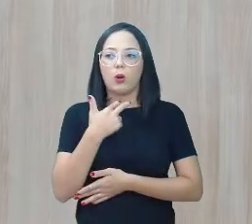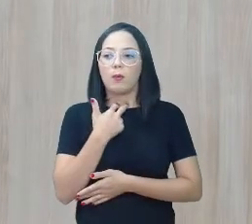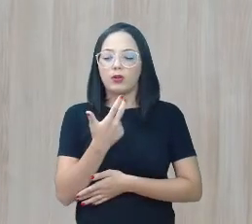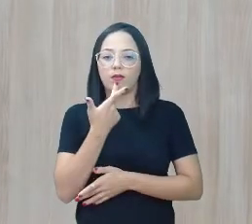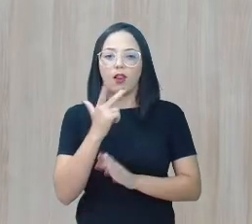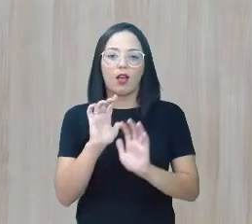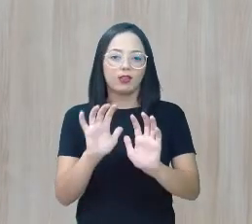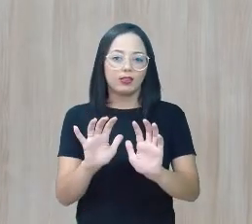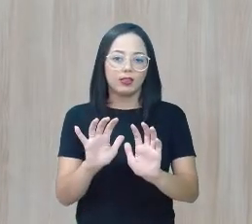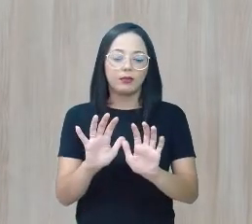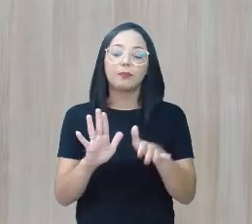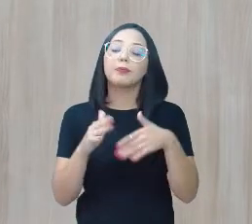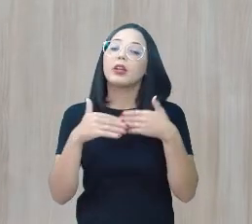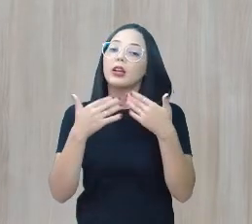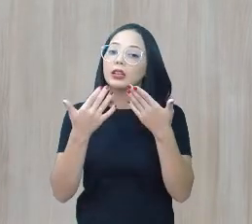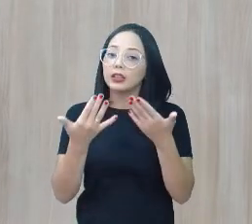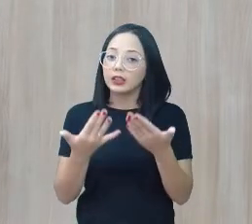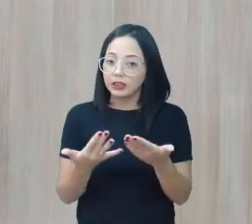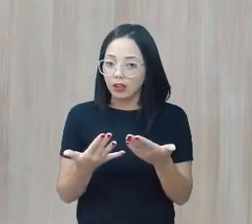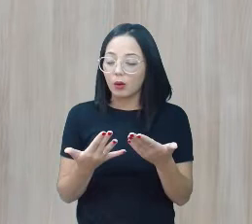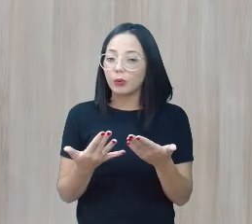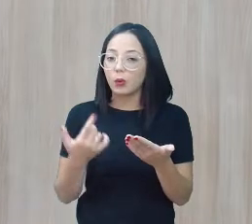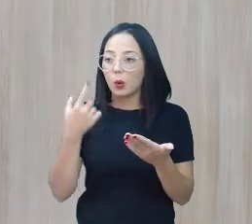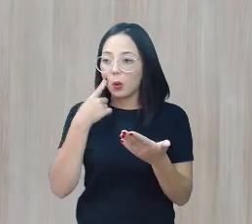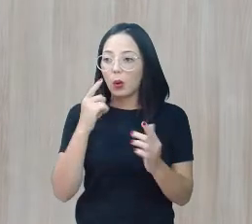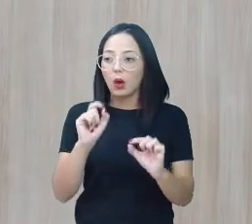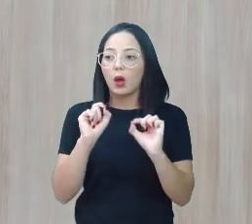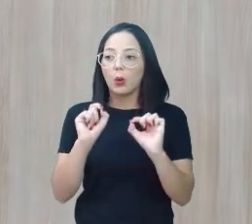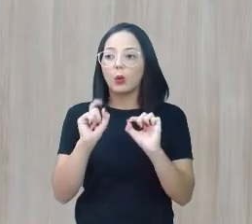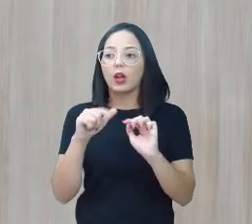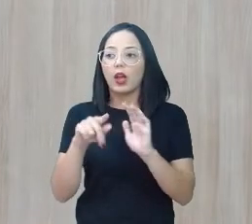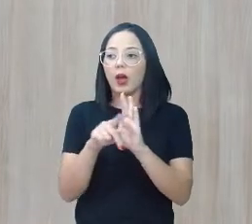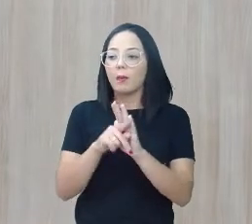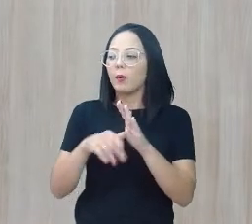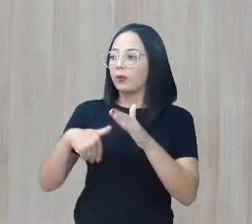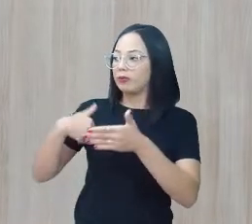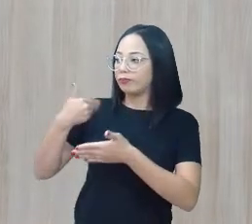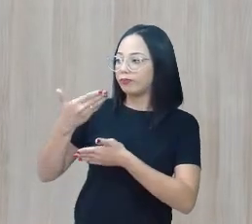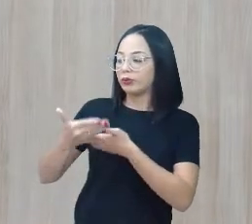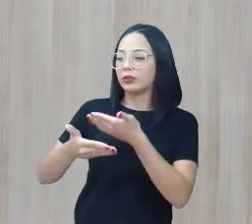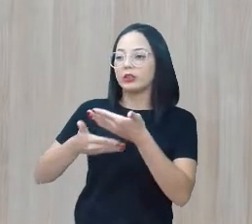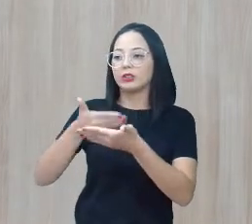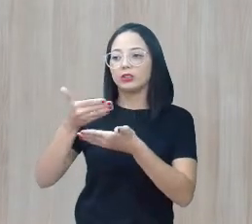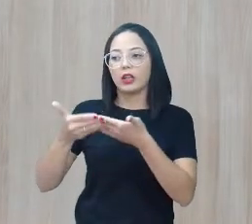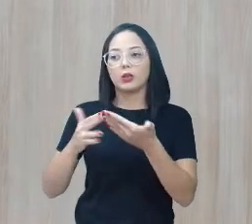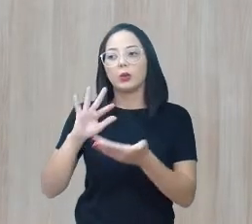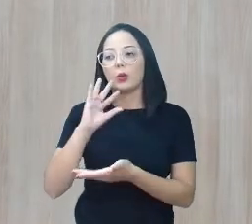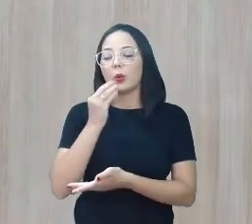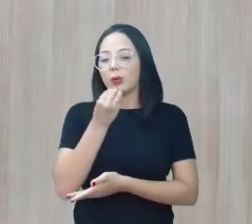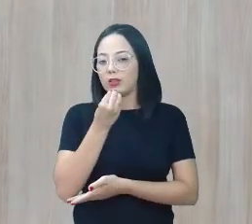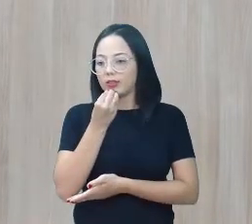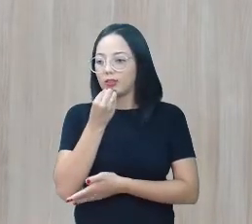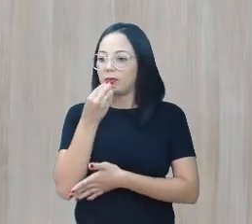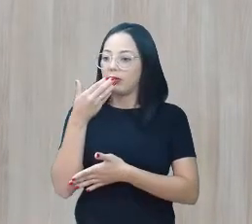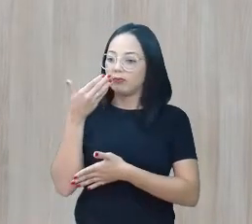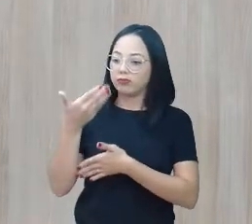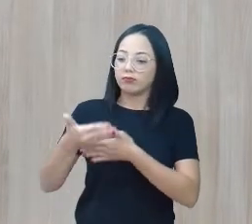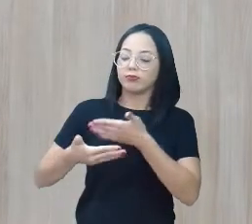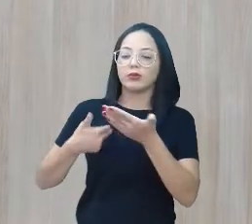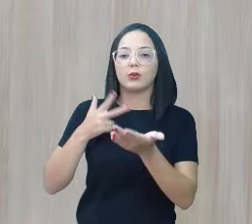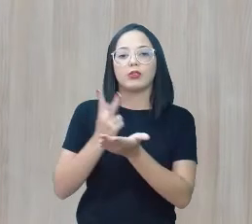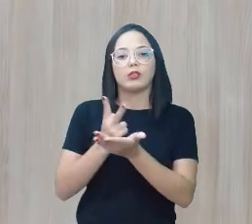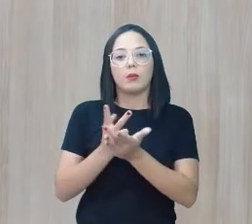dessa forma. Então, isso aí é um processo de conhecimento. E sempre falo